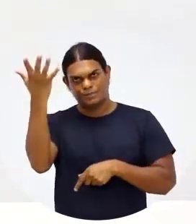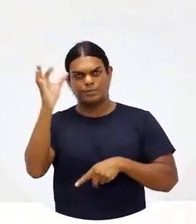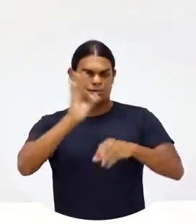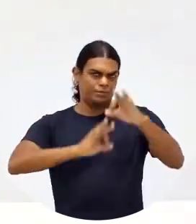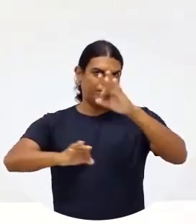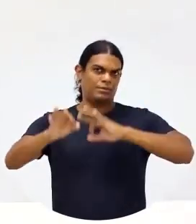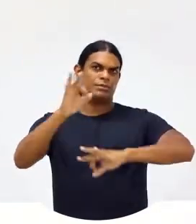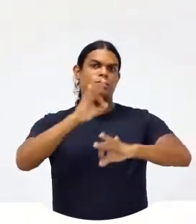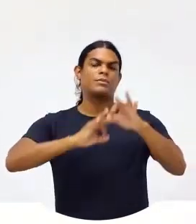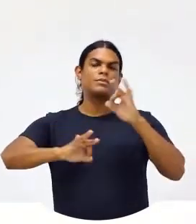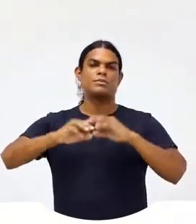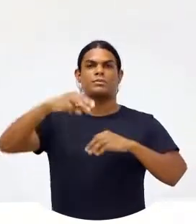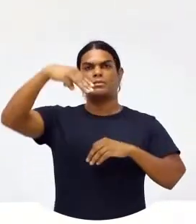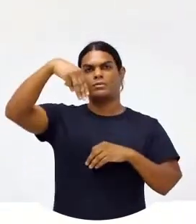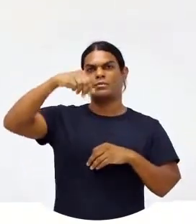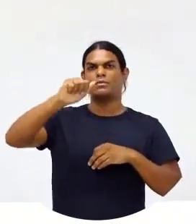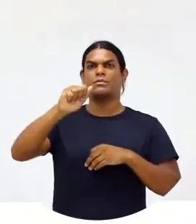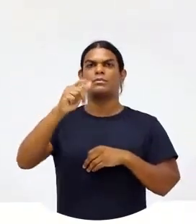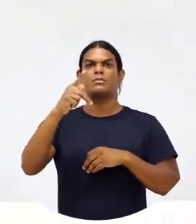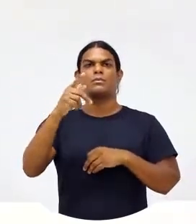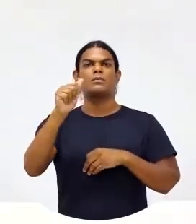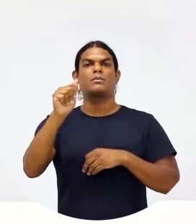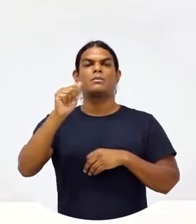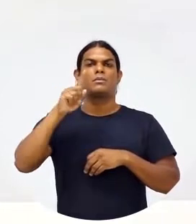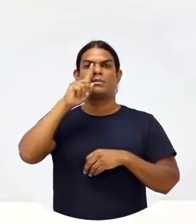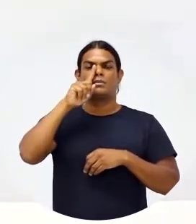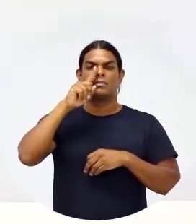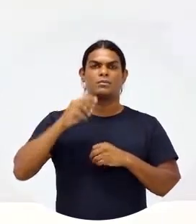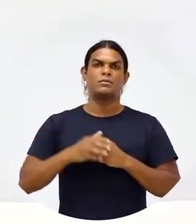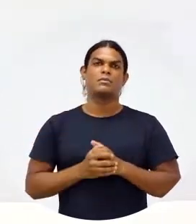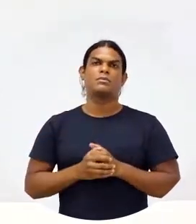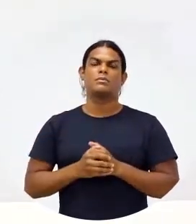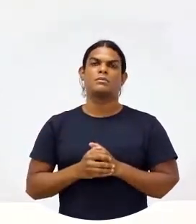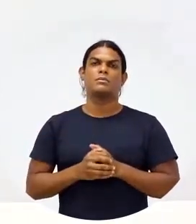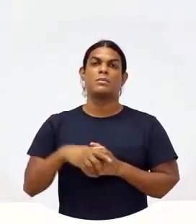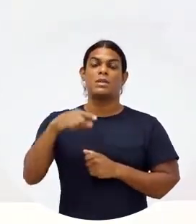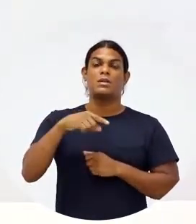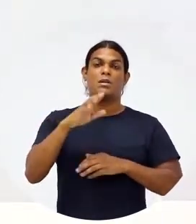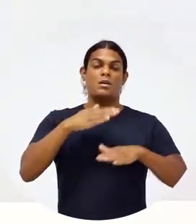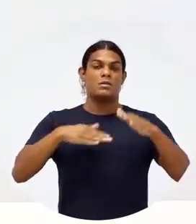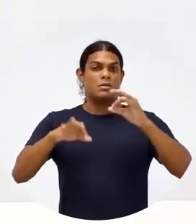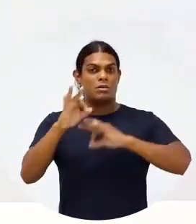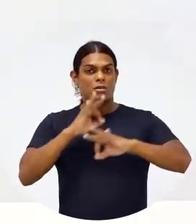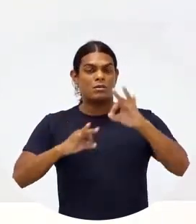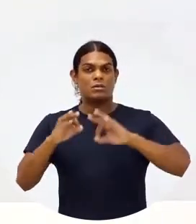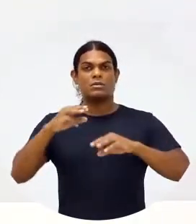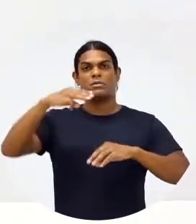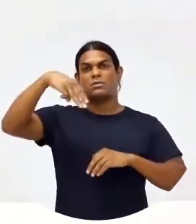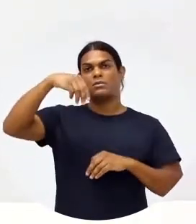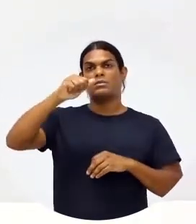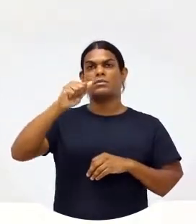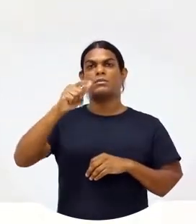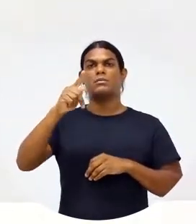gente elaborar de fato o nosso mapa de risco. Na elaboração do mapa de risco, a gente